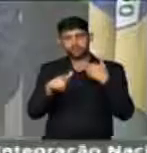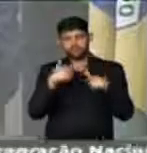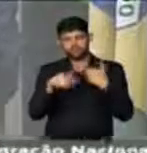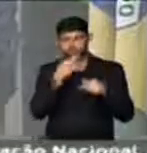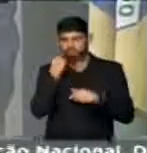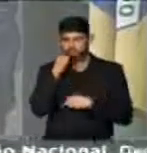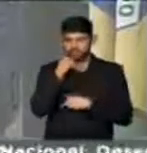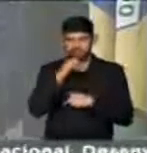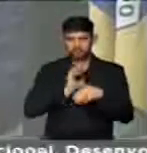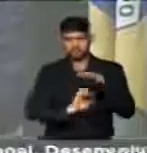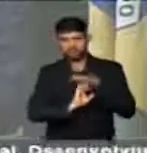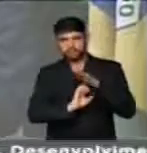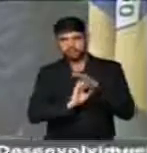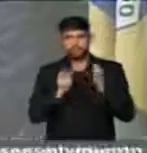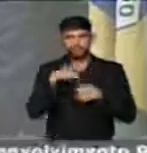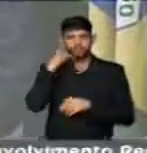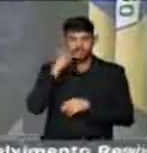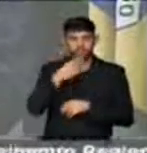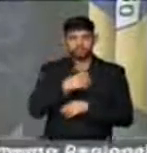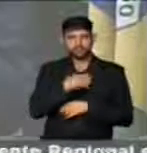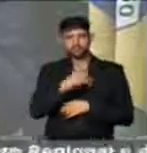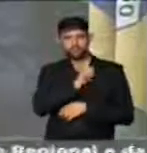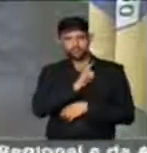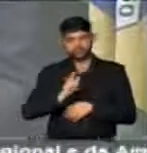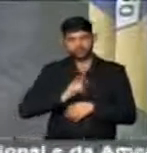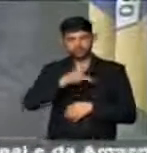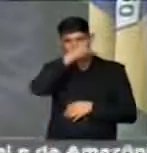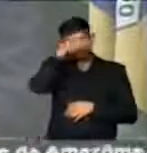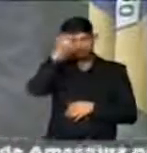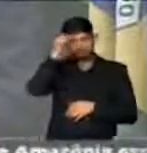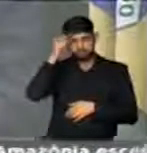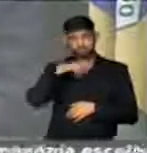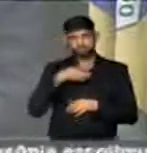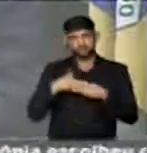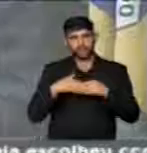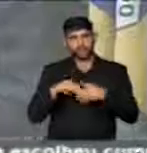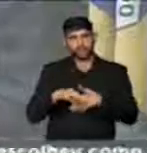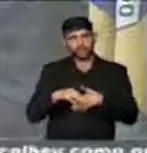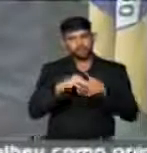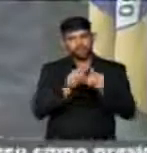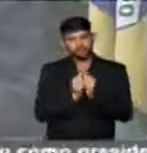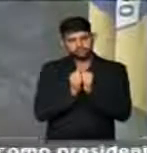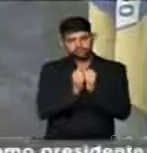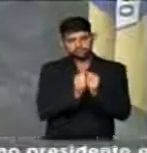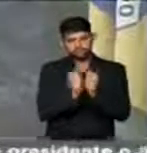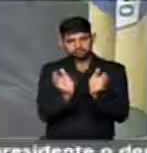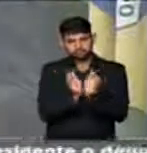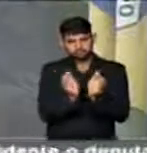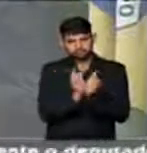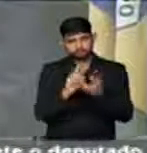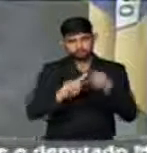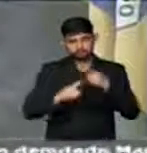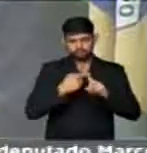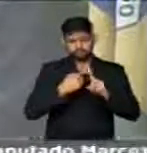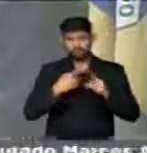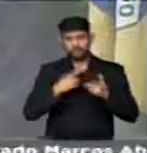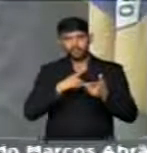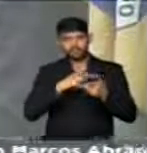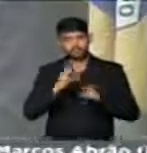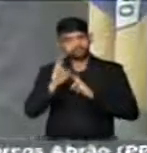trabalhadores, empresários, partidos políticos, governadores e prefeitos com o Congresso Nacional. Tem uma